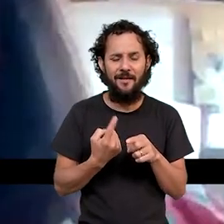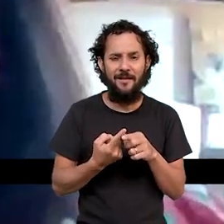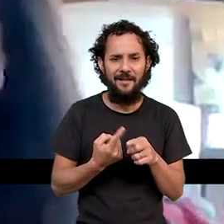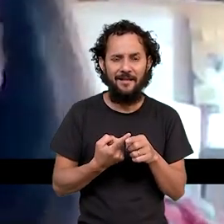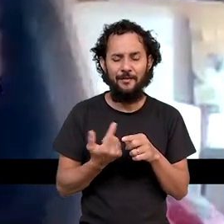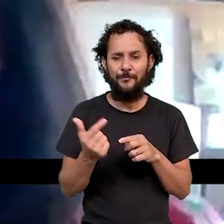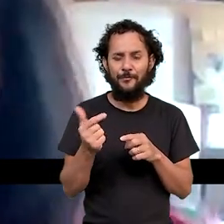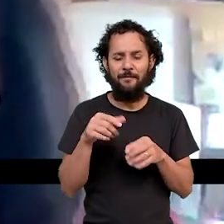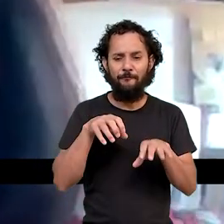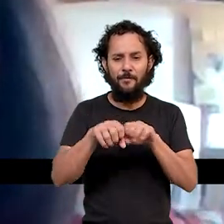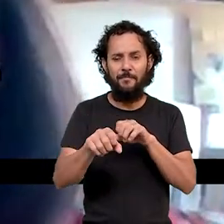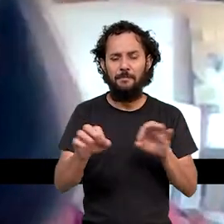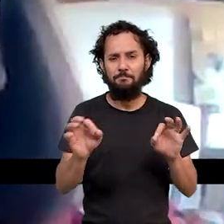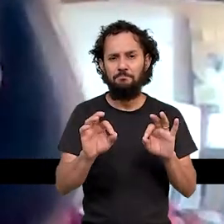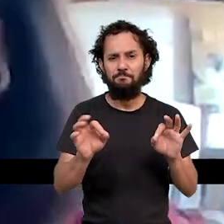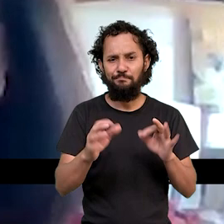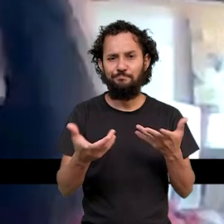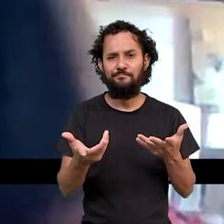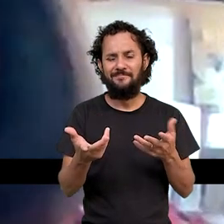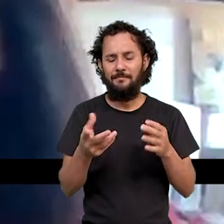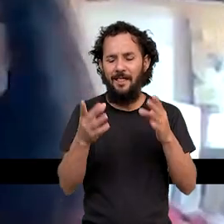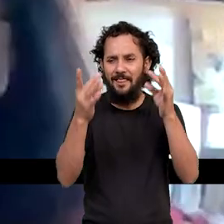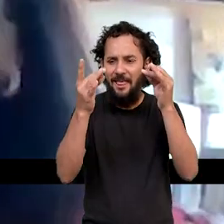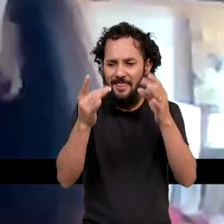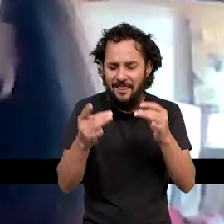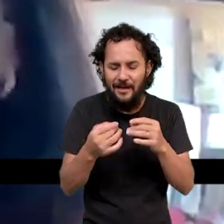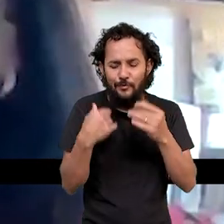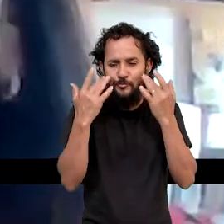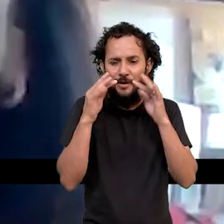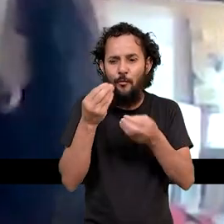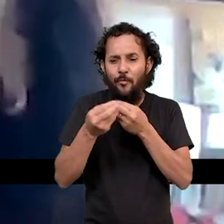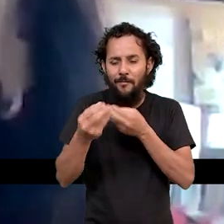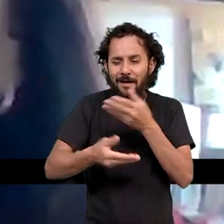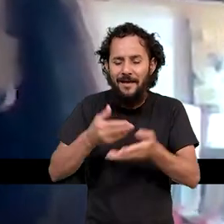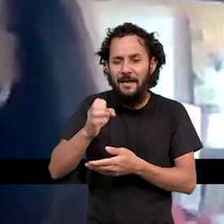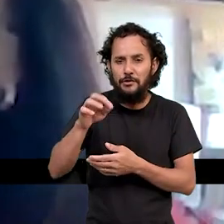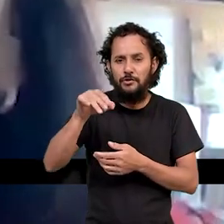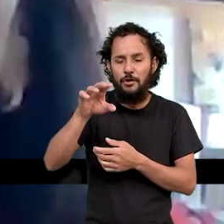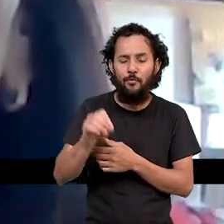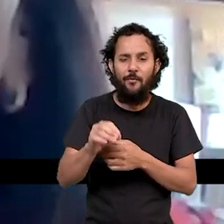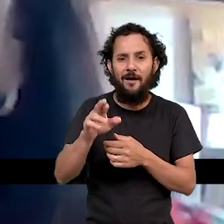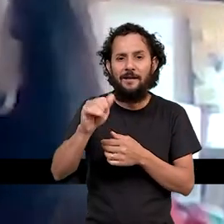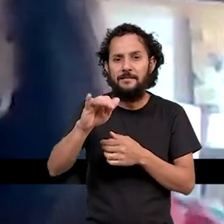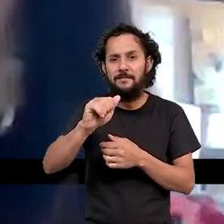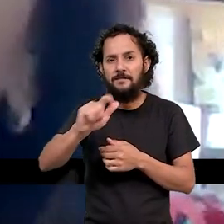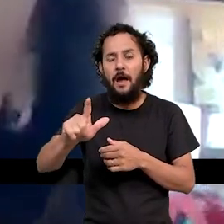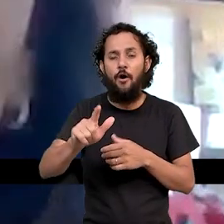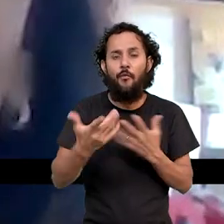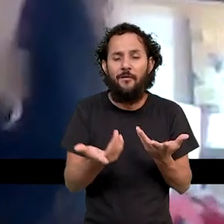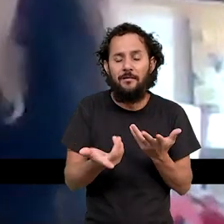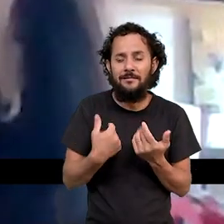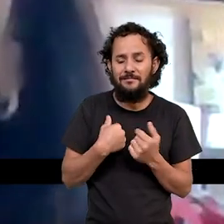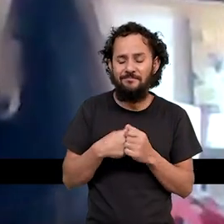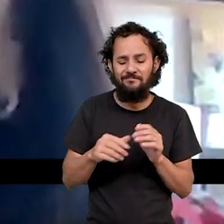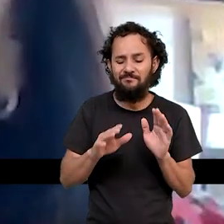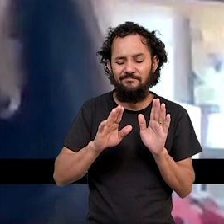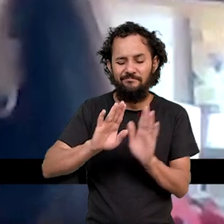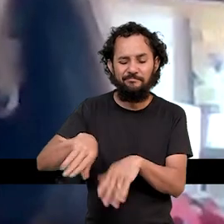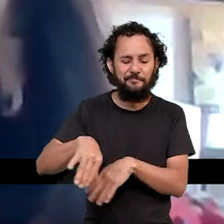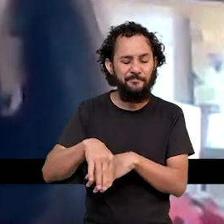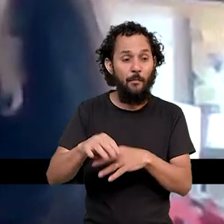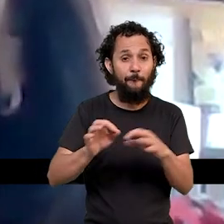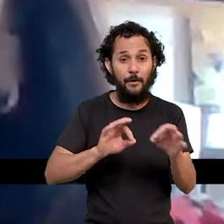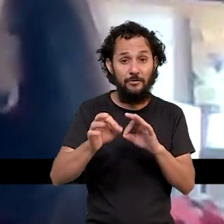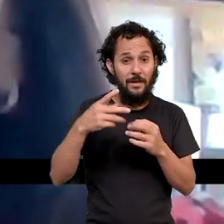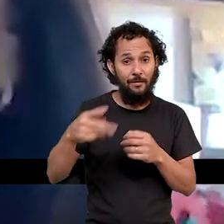tenho nenhuma formação assim, mais acurada sobre as relações étnico-raciais e tal, e não fiz questão desse